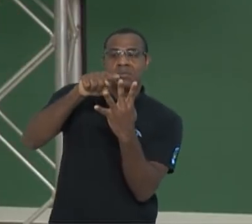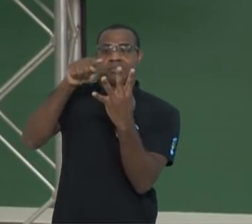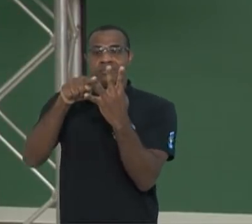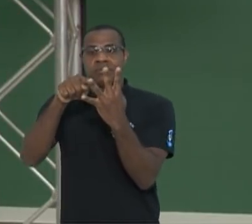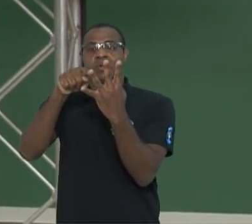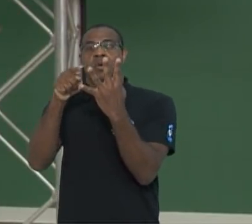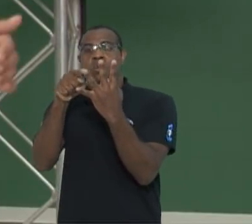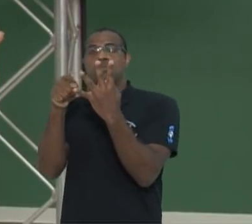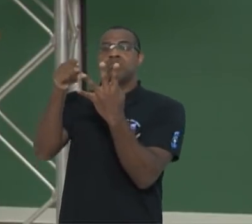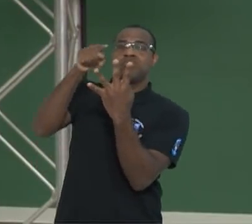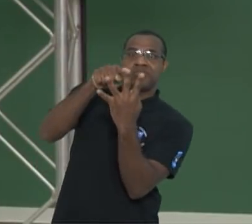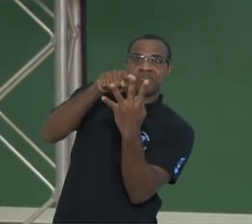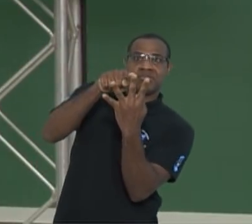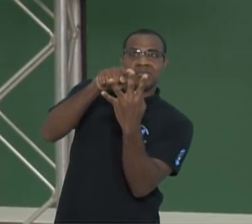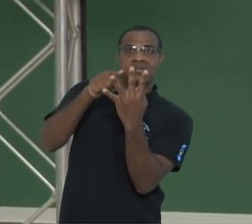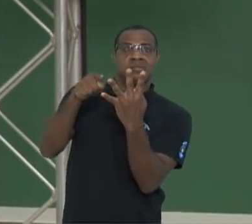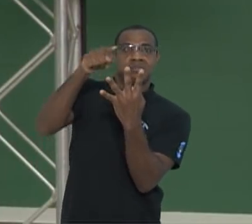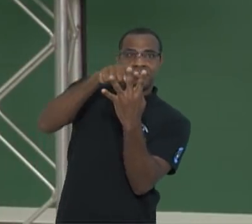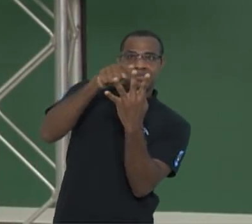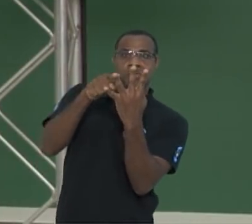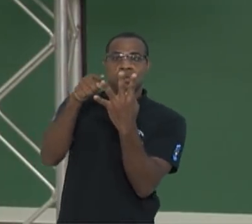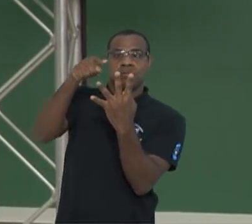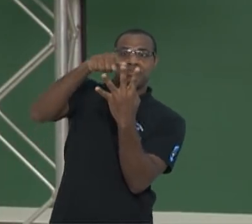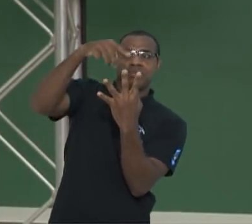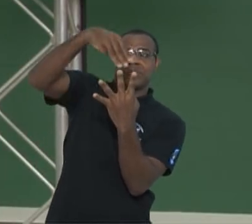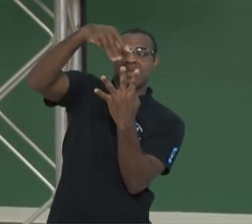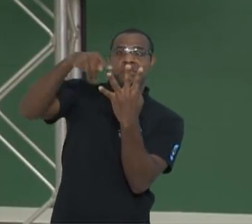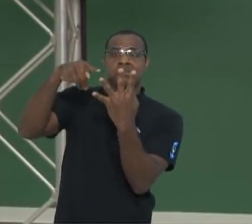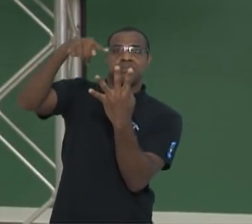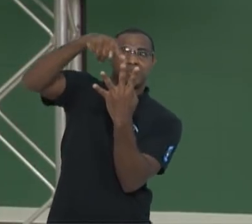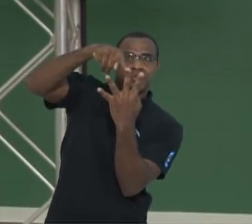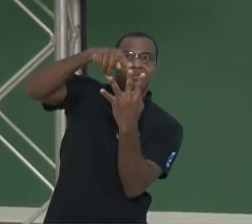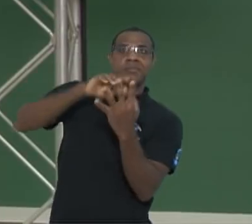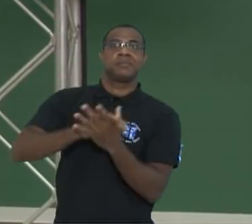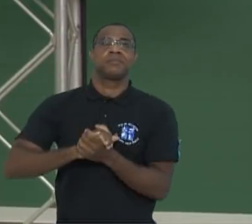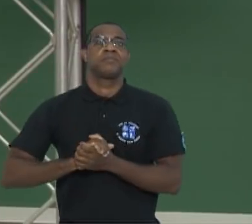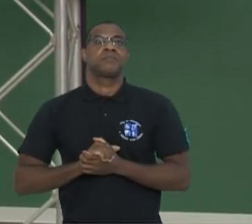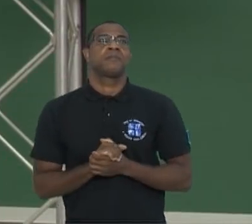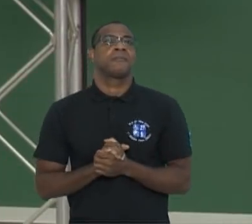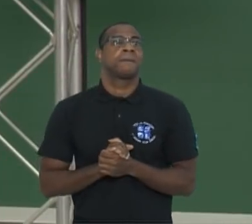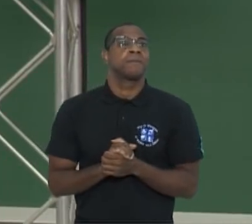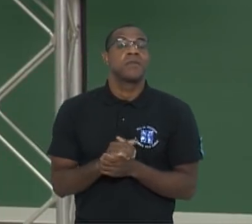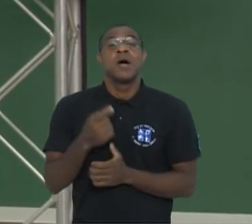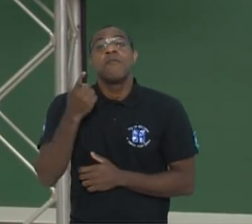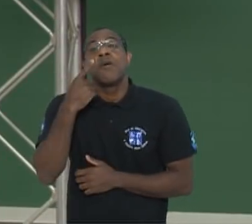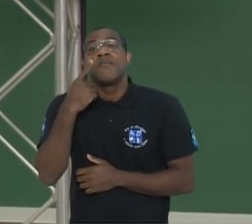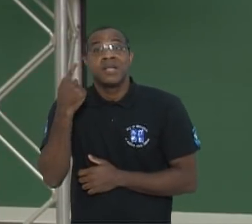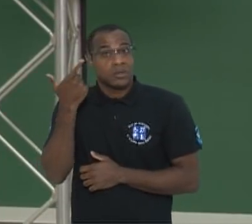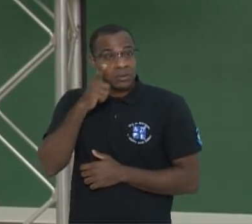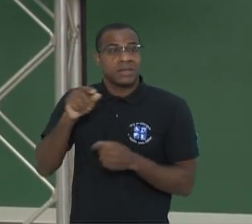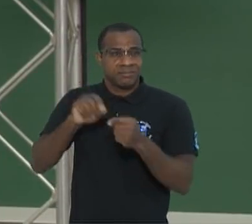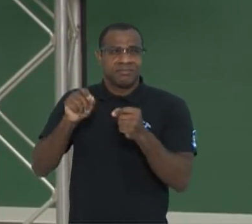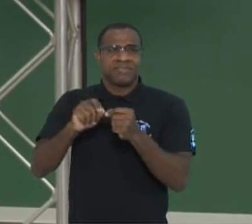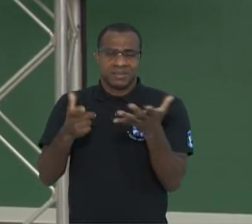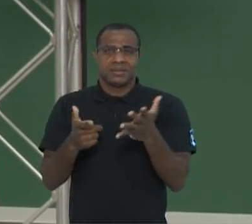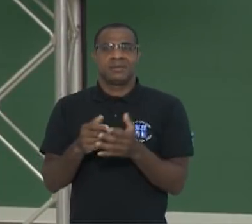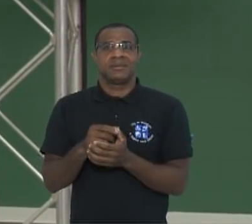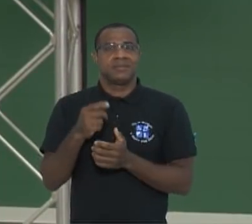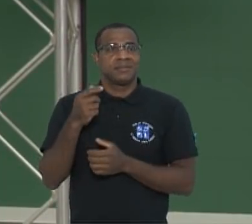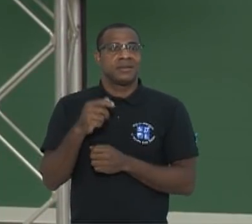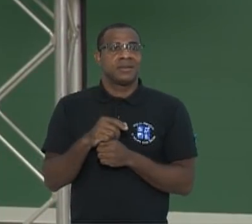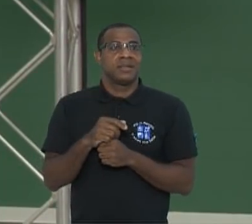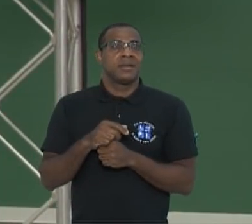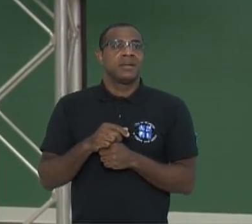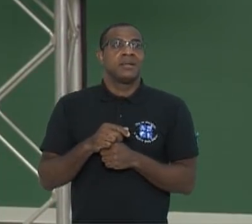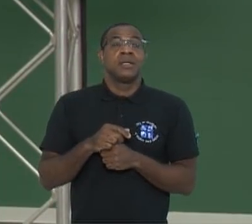4.600 decímetros cúbicos, certo? E agora, eu vou pedir, vamos ver se vocês conseguem resolver os demais, então?